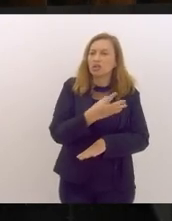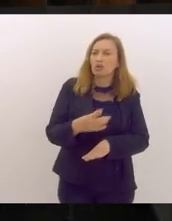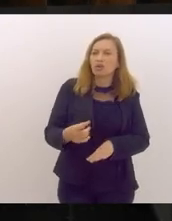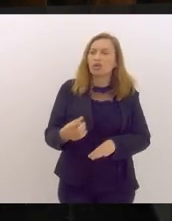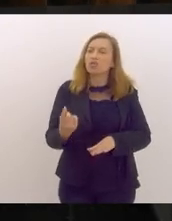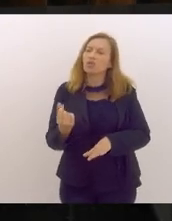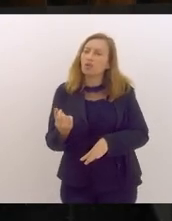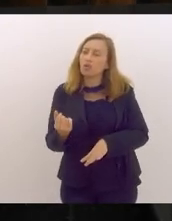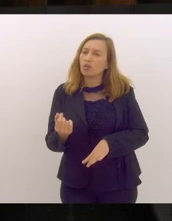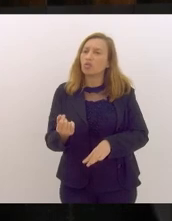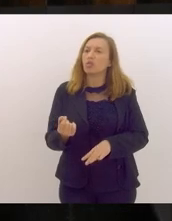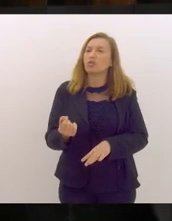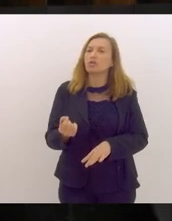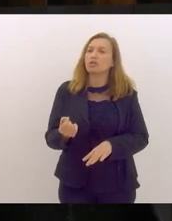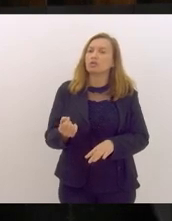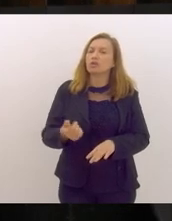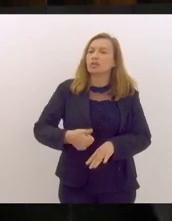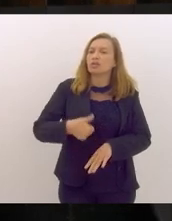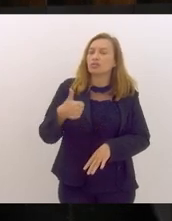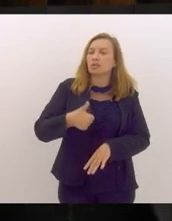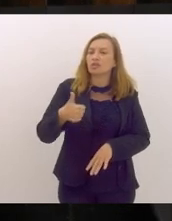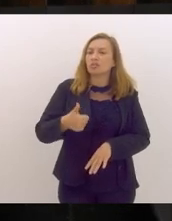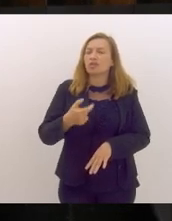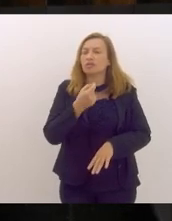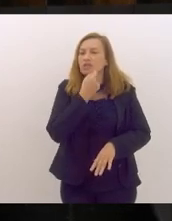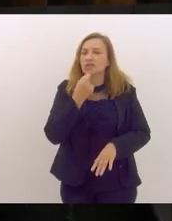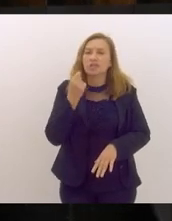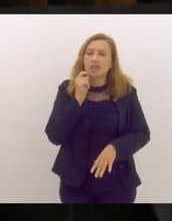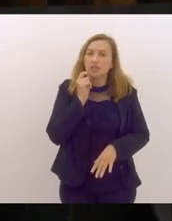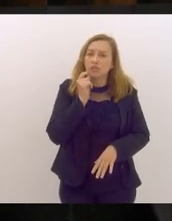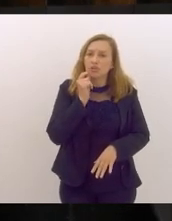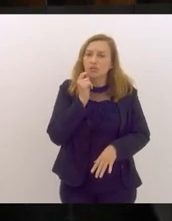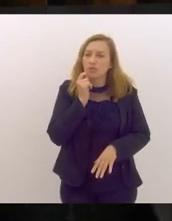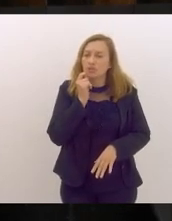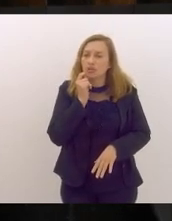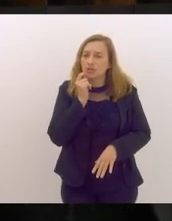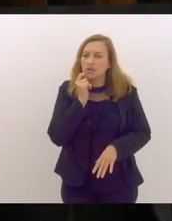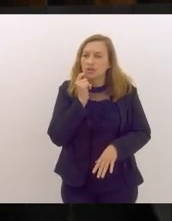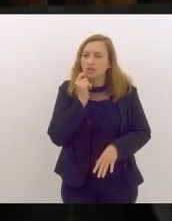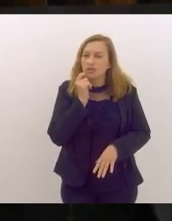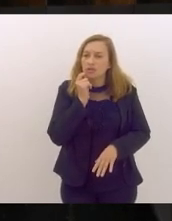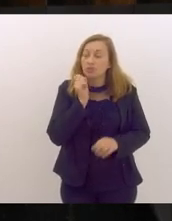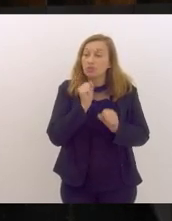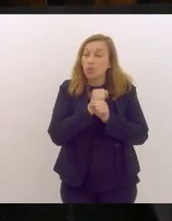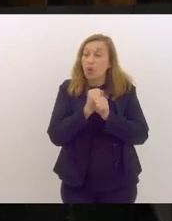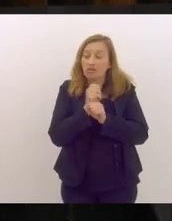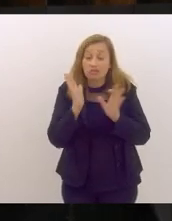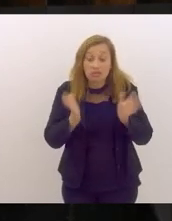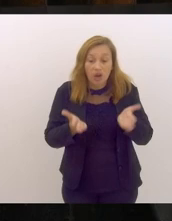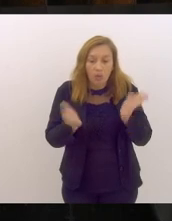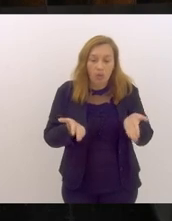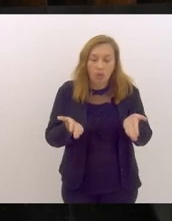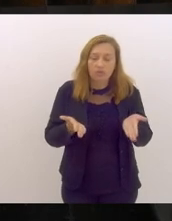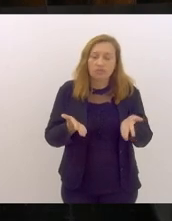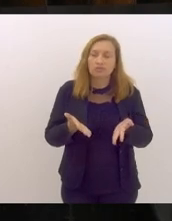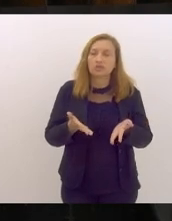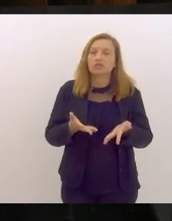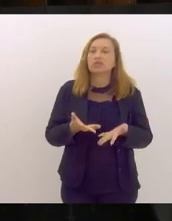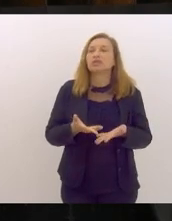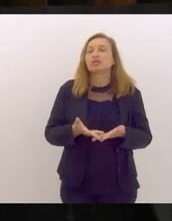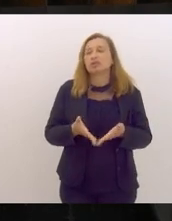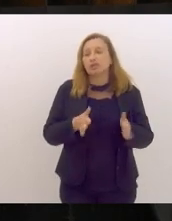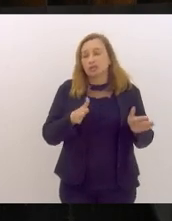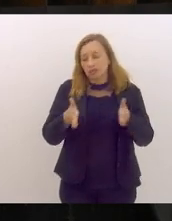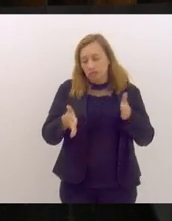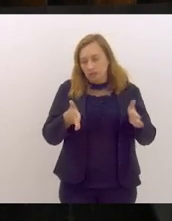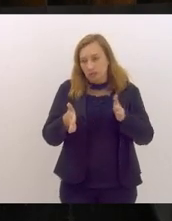valor agregado em 1º de setembro do corrente ano, para valer exatamente